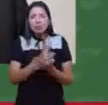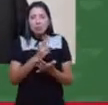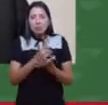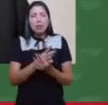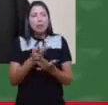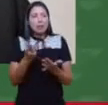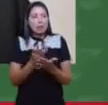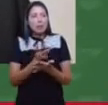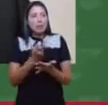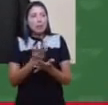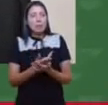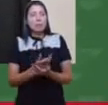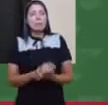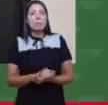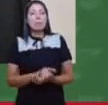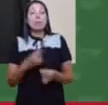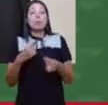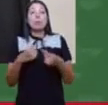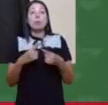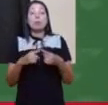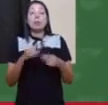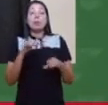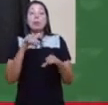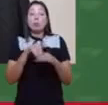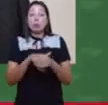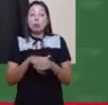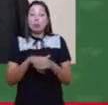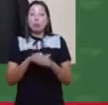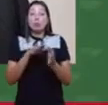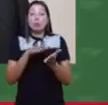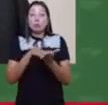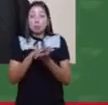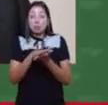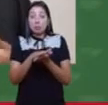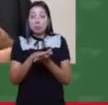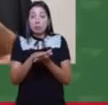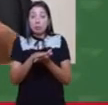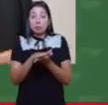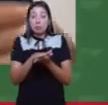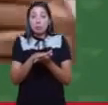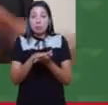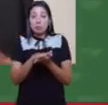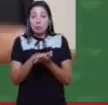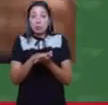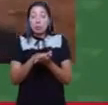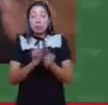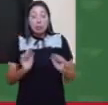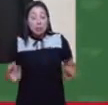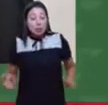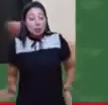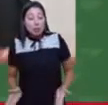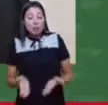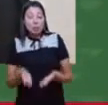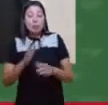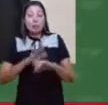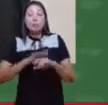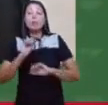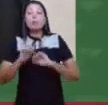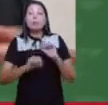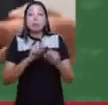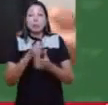graves. Porque o voto impresso, ele estimula ainda